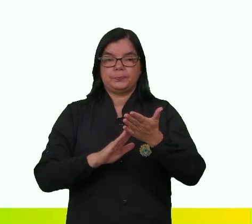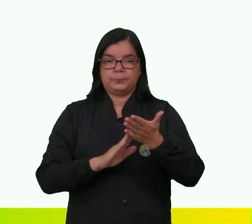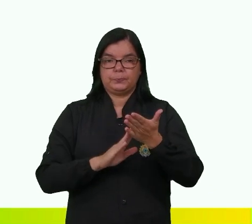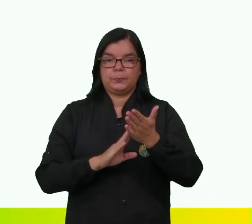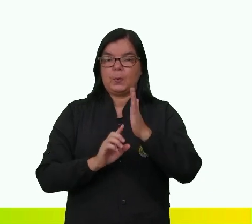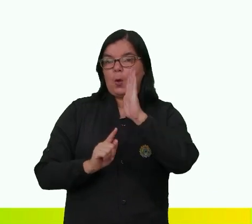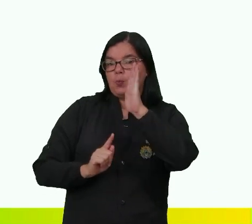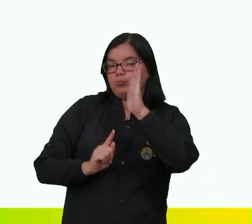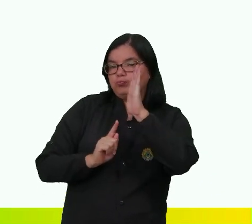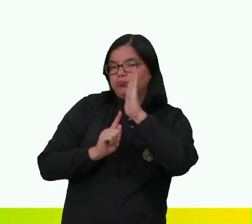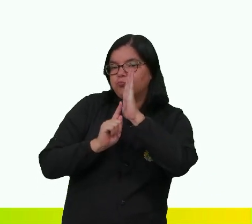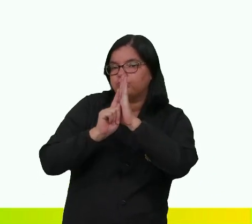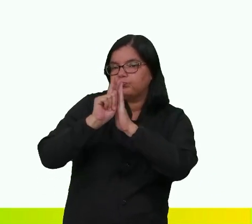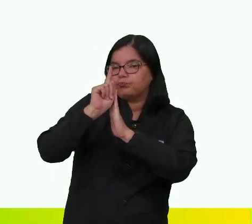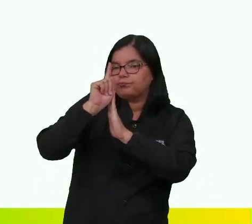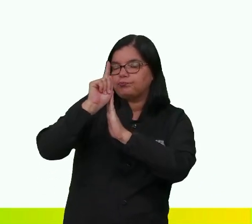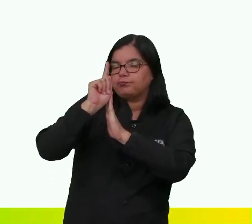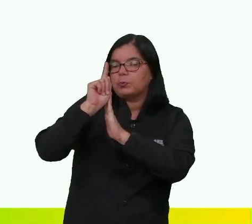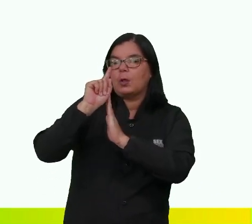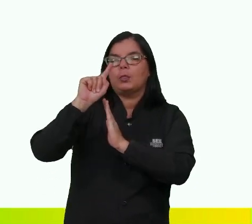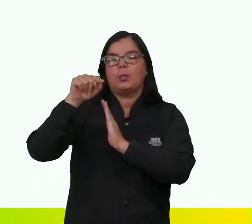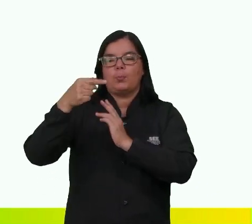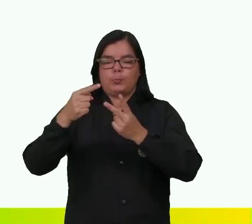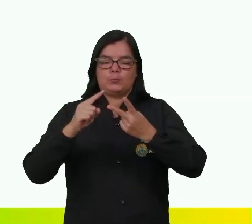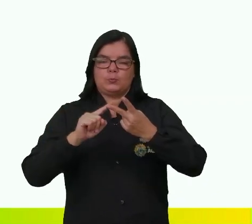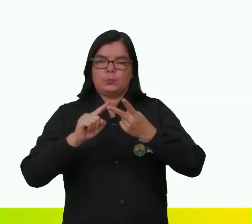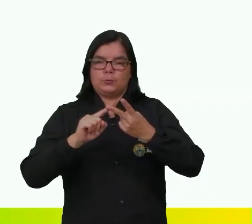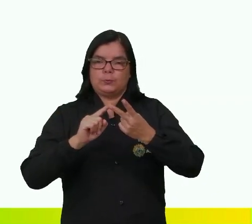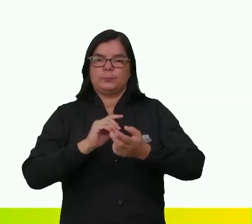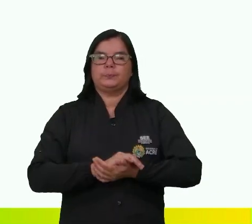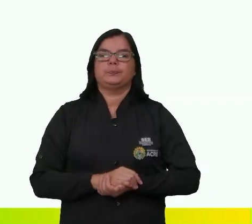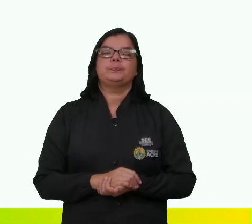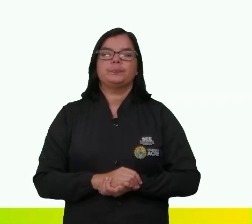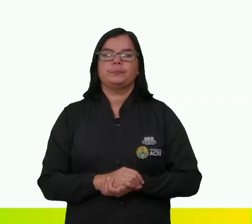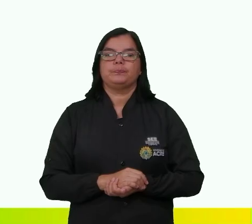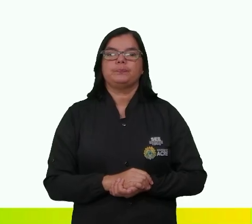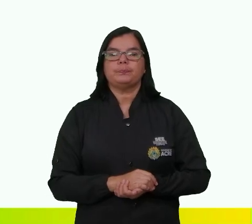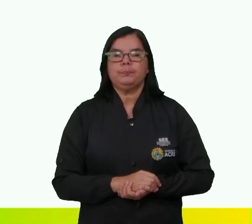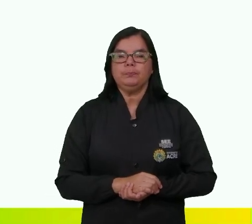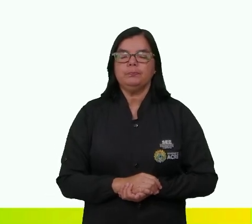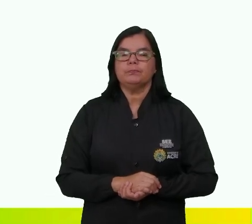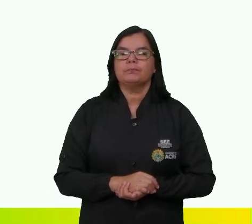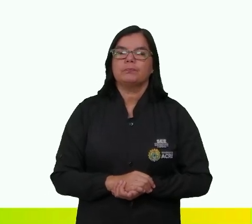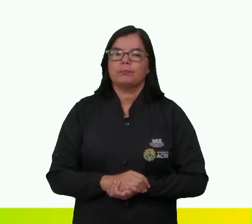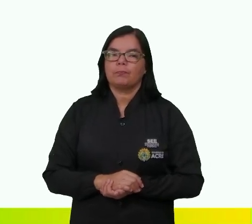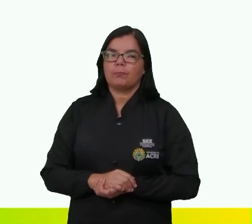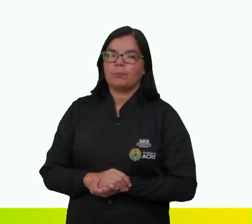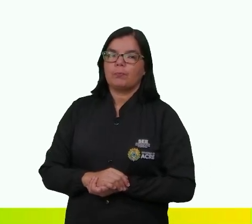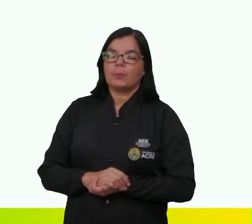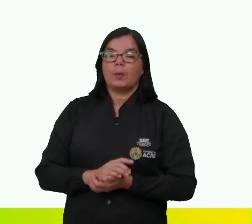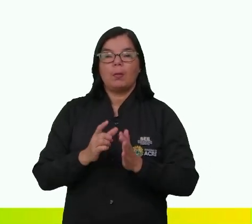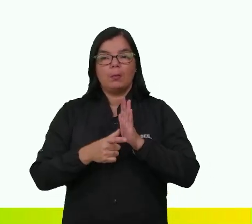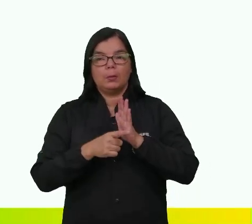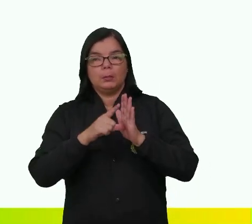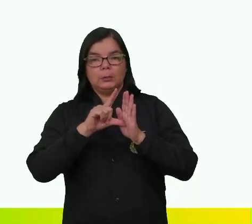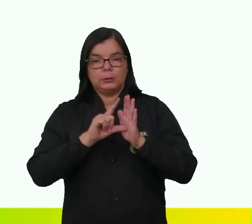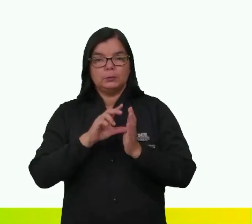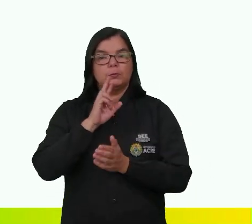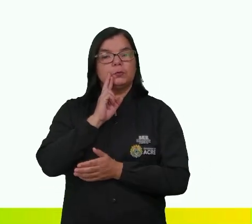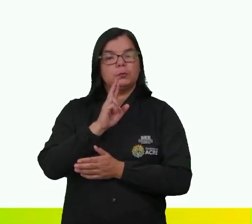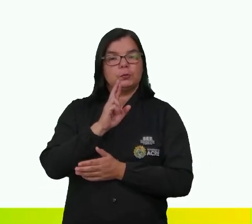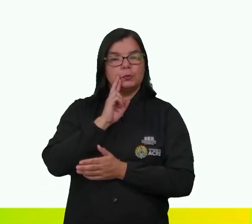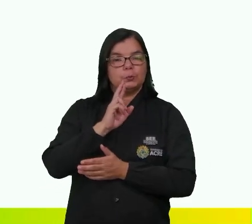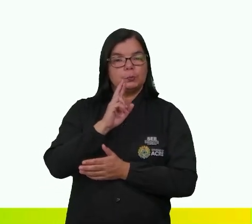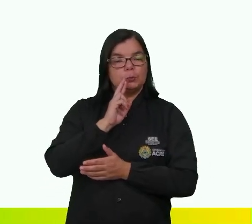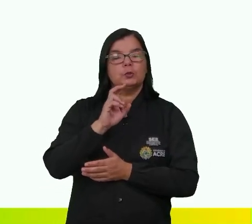máxima e depois o segundo problema. Pois bem, Antes de